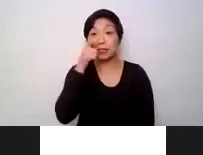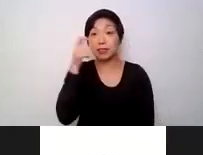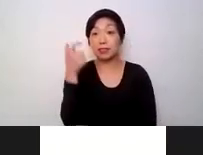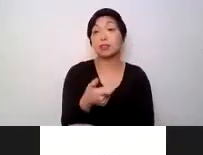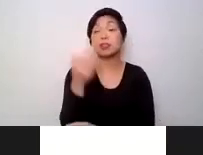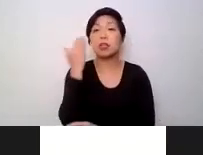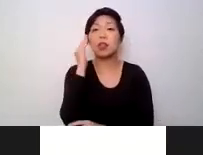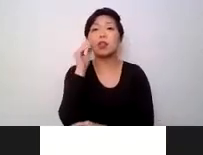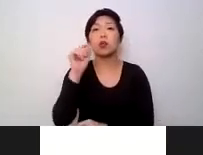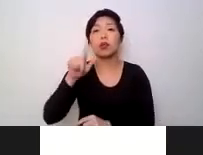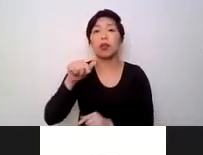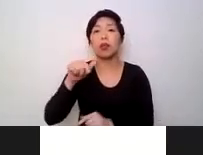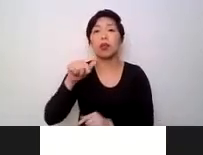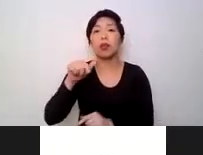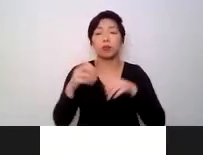modernismo